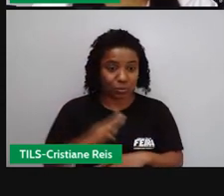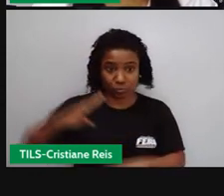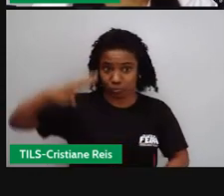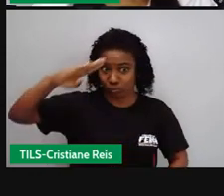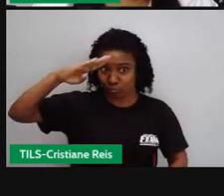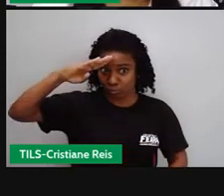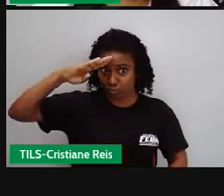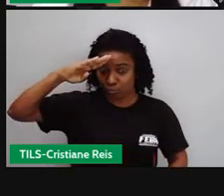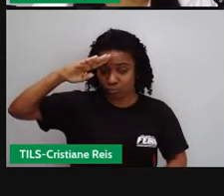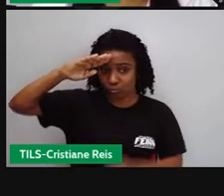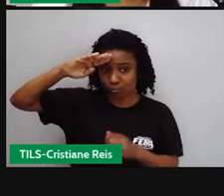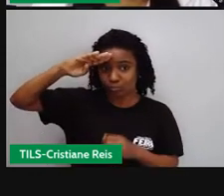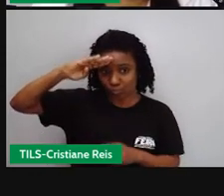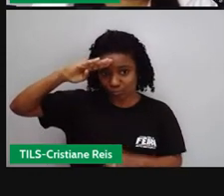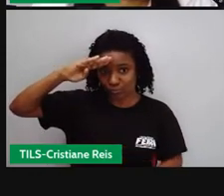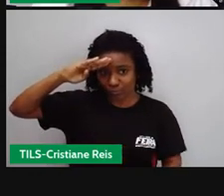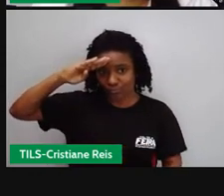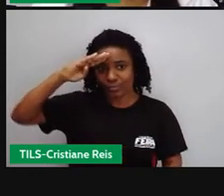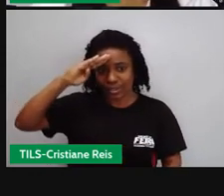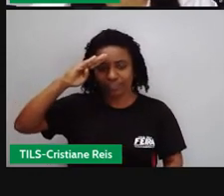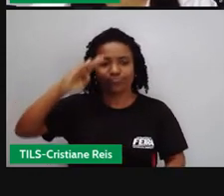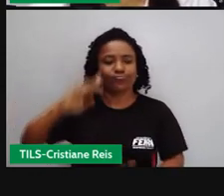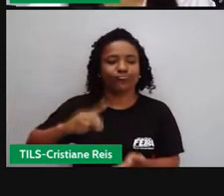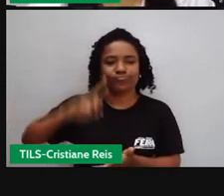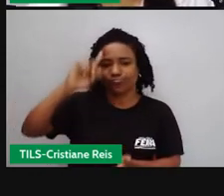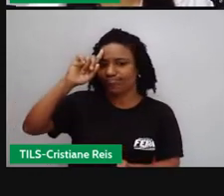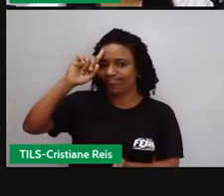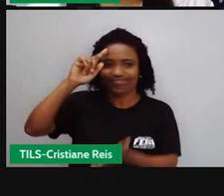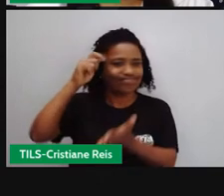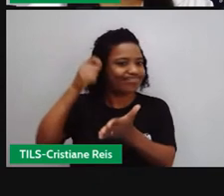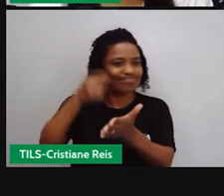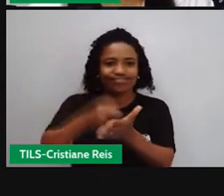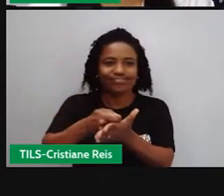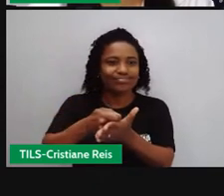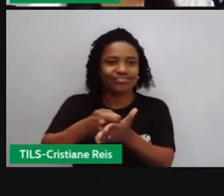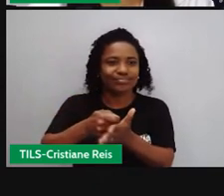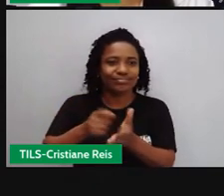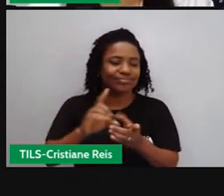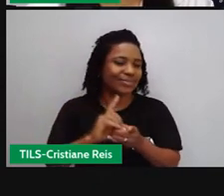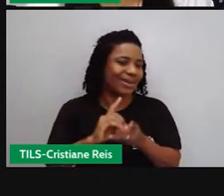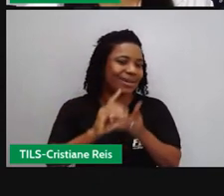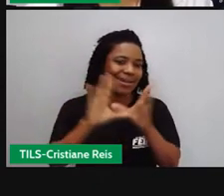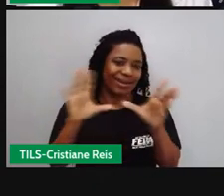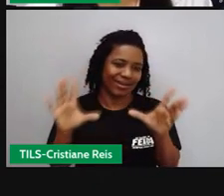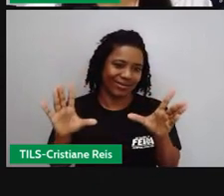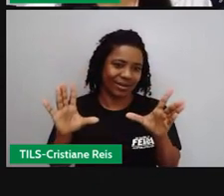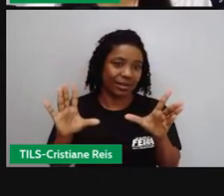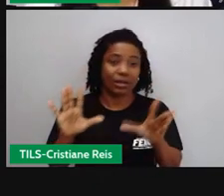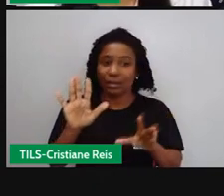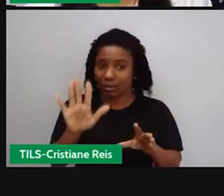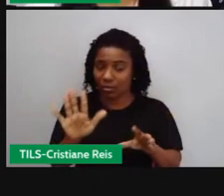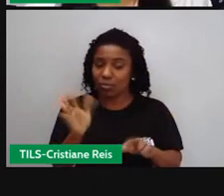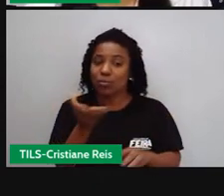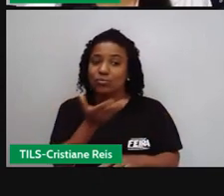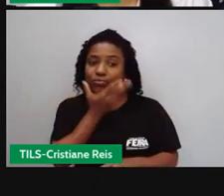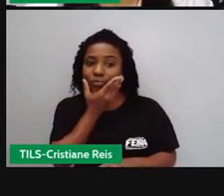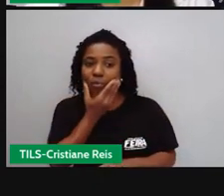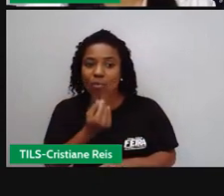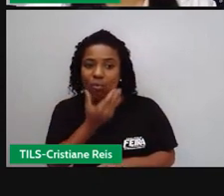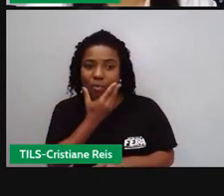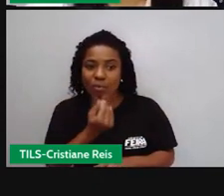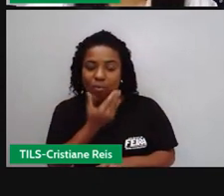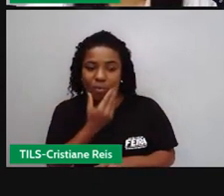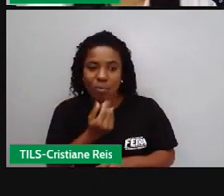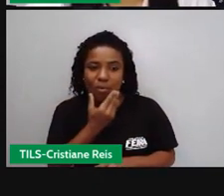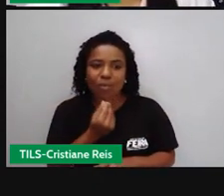foi estendido aos demais homens, mas não às mulheres. Então, assim, passou a votar a todos